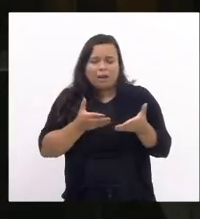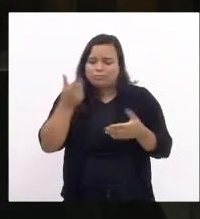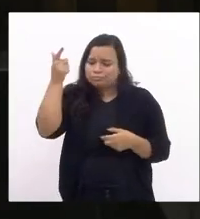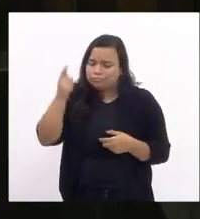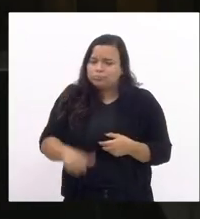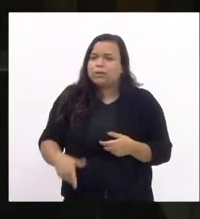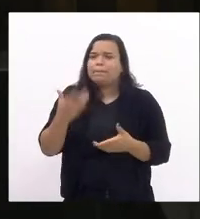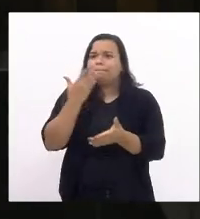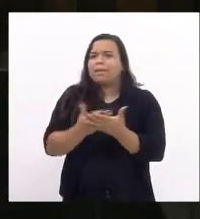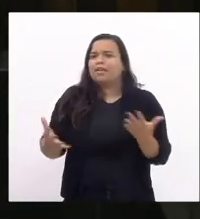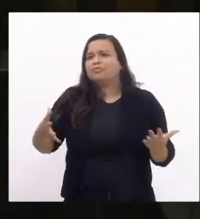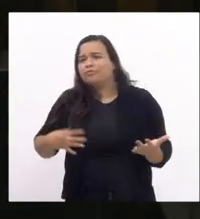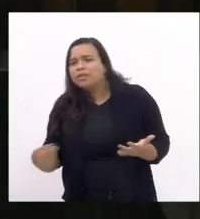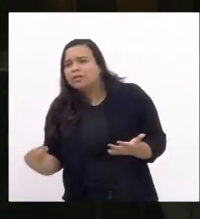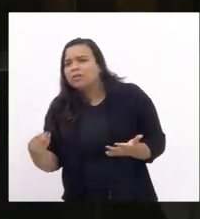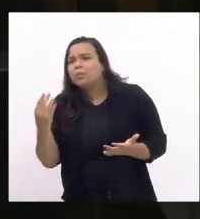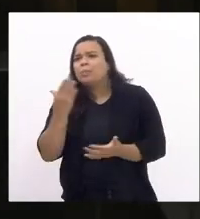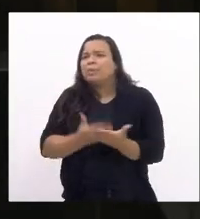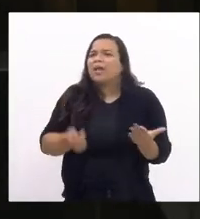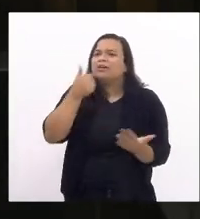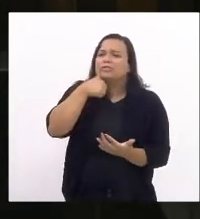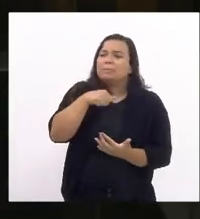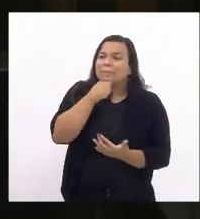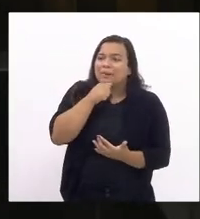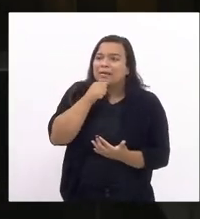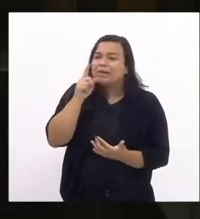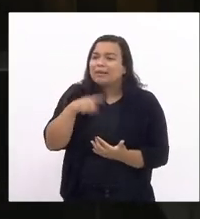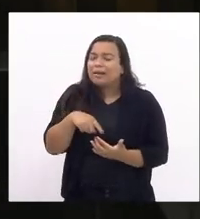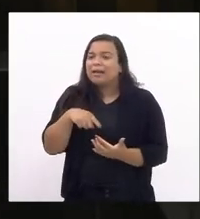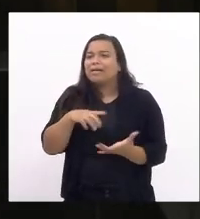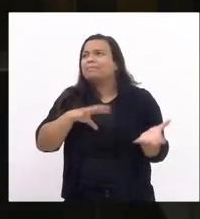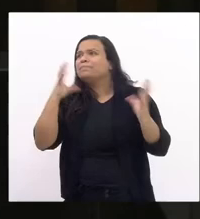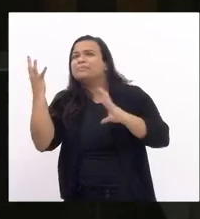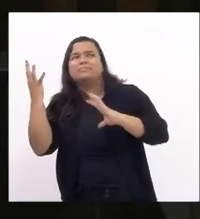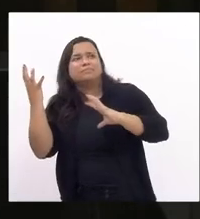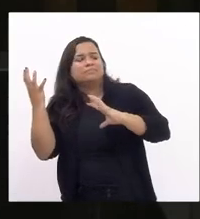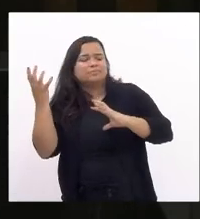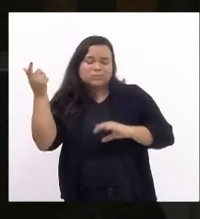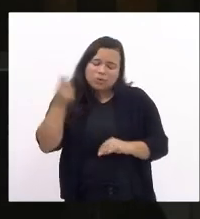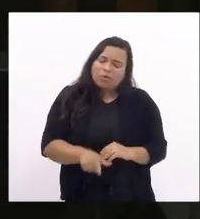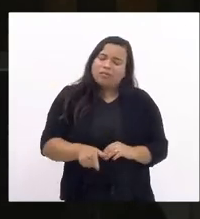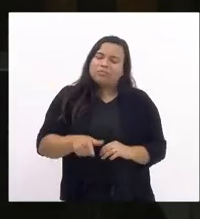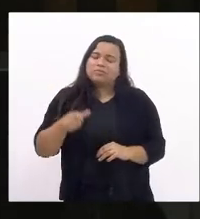vai e perde a mãe. São tragédias repetidas.